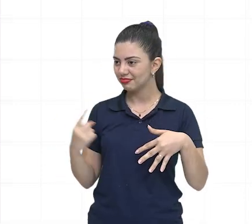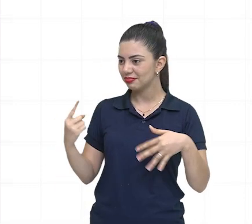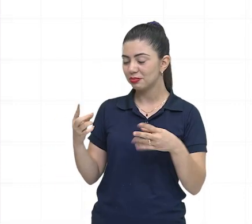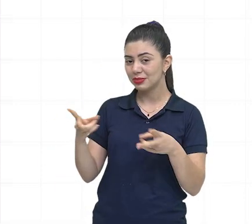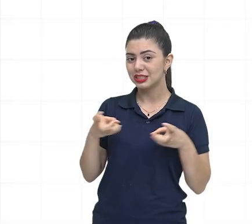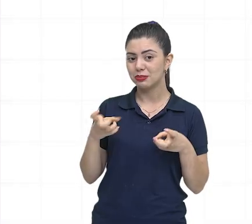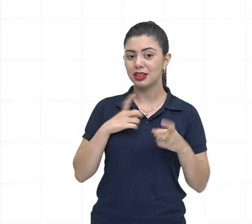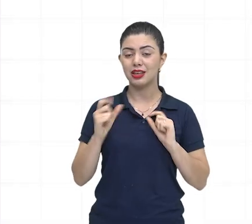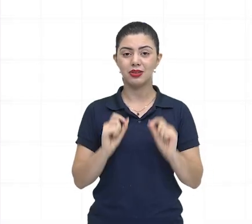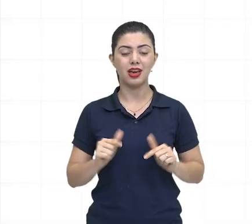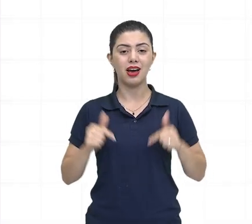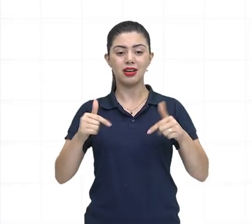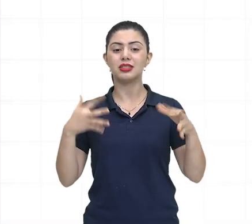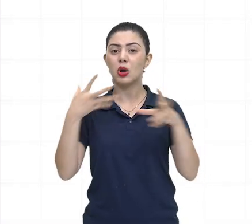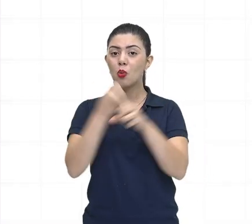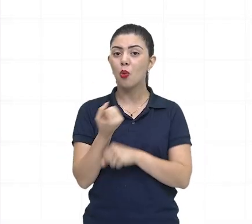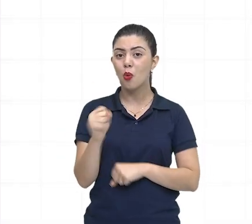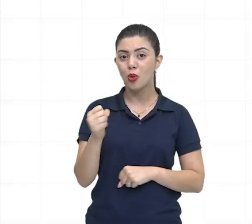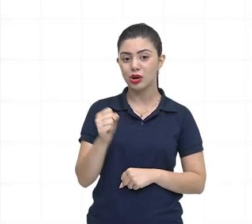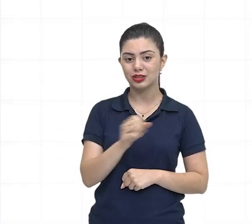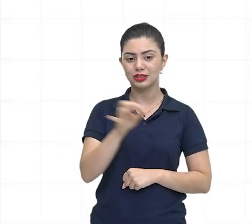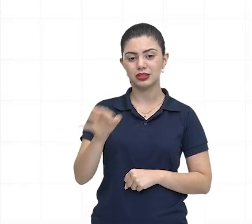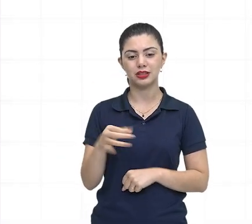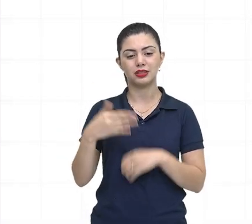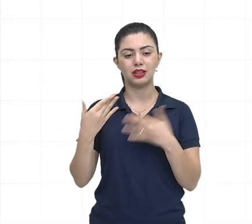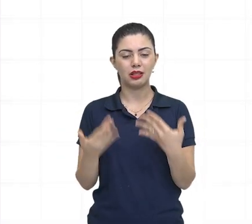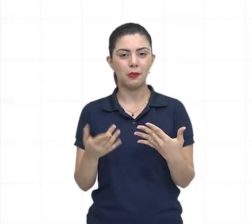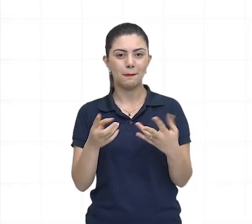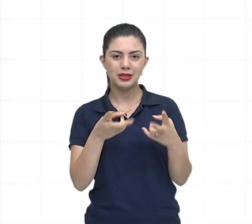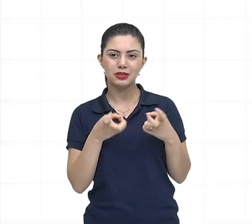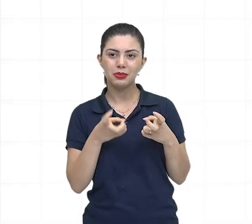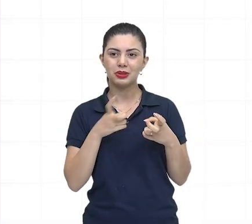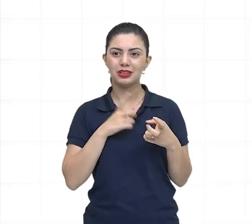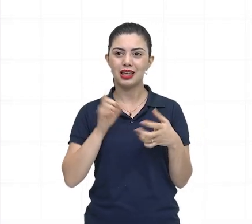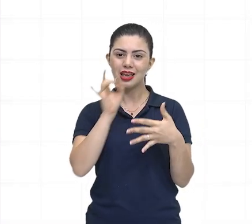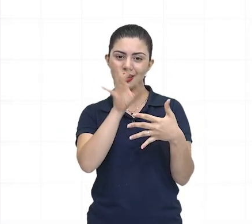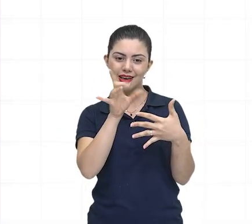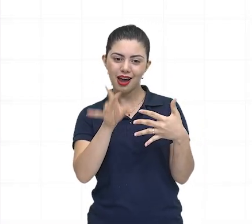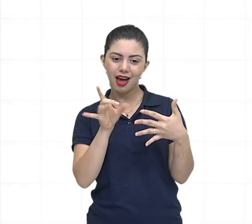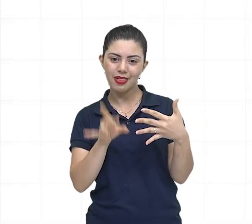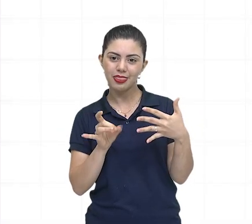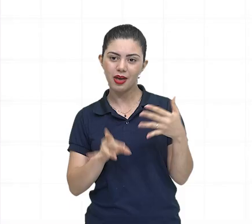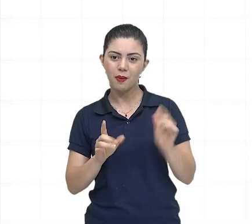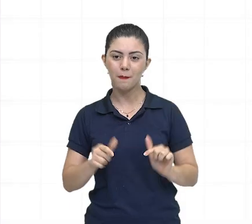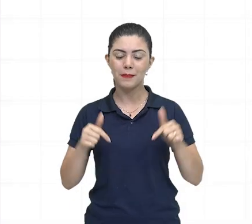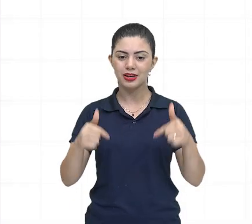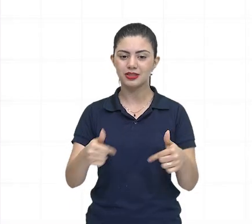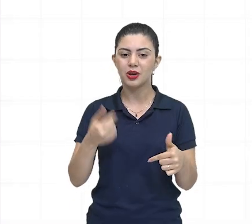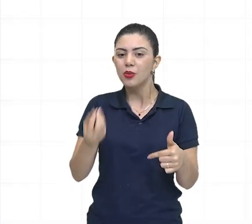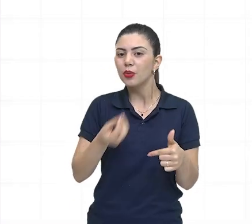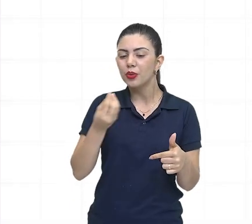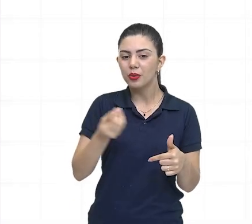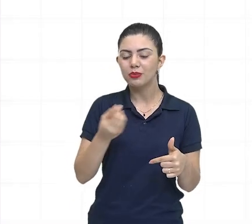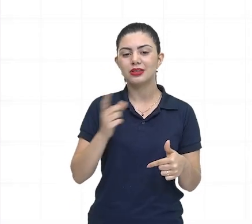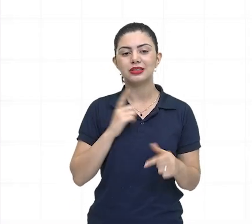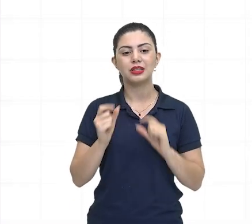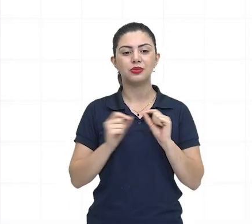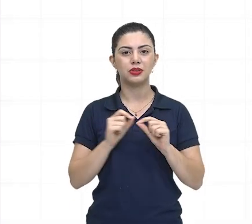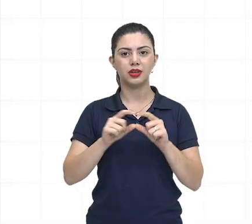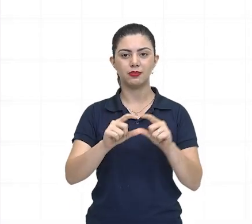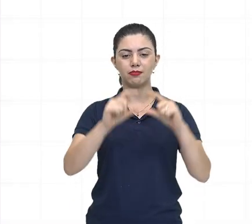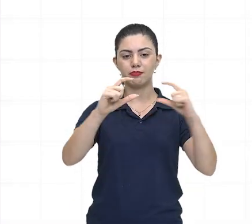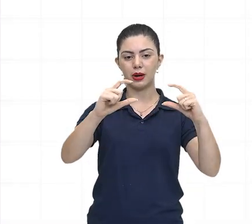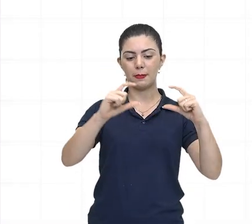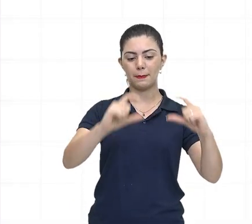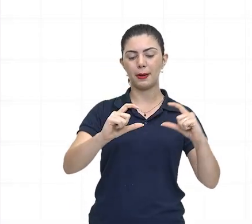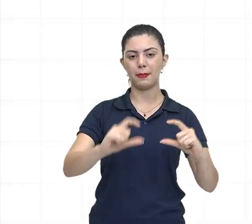exatamente 8 ações. Por isso que cada ação ela foi inserida dentro de um